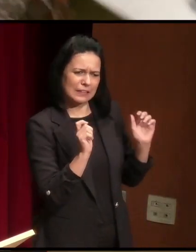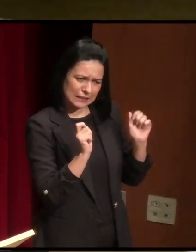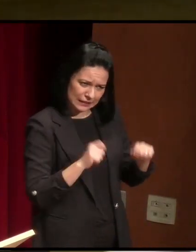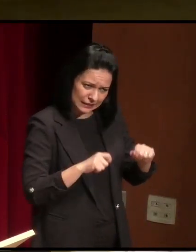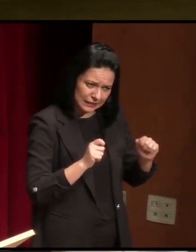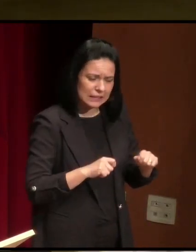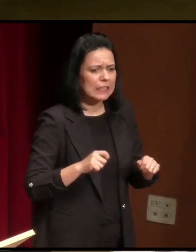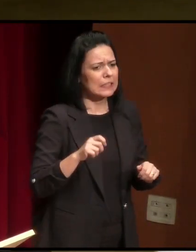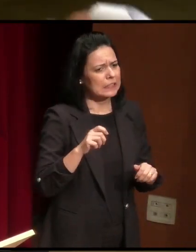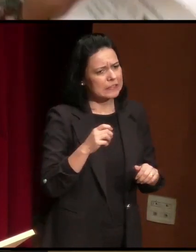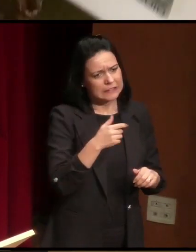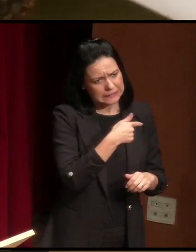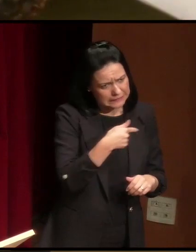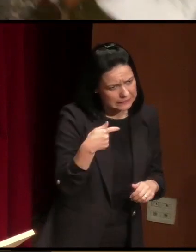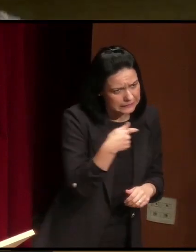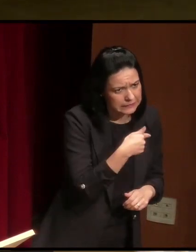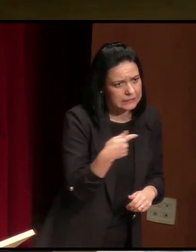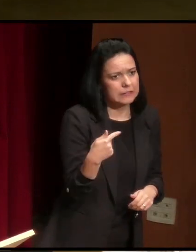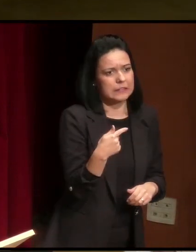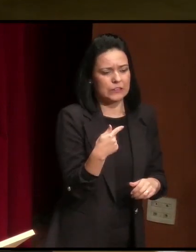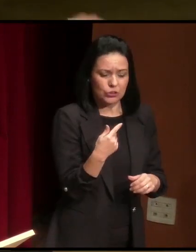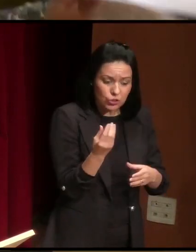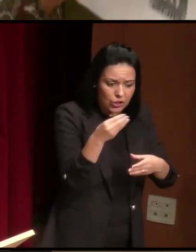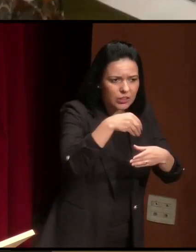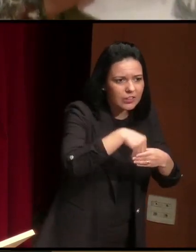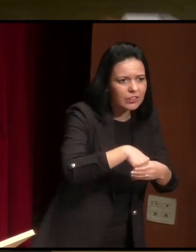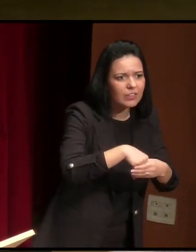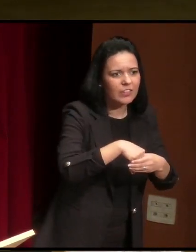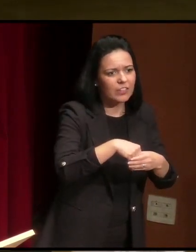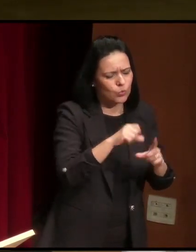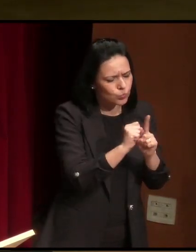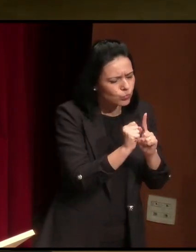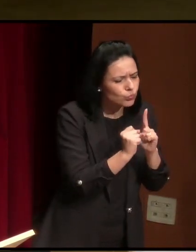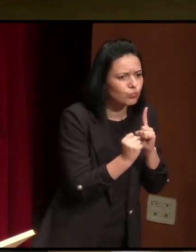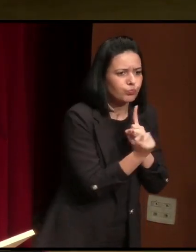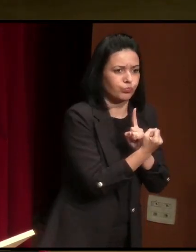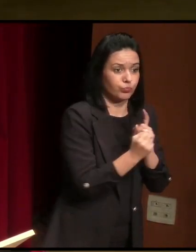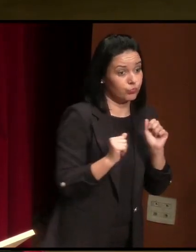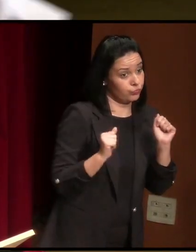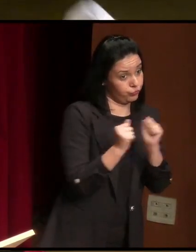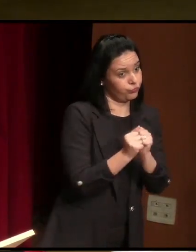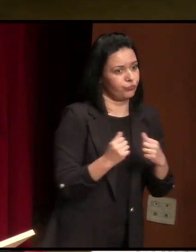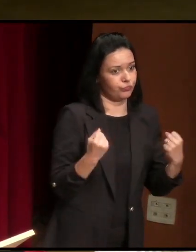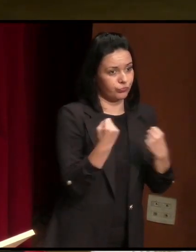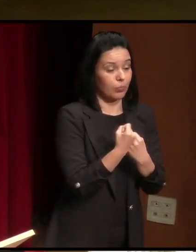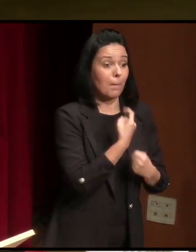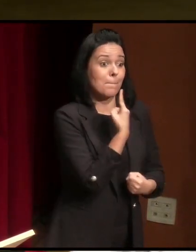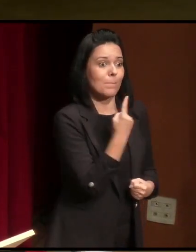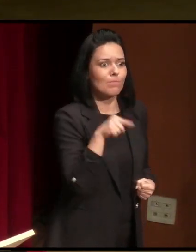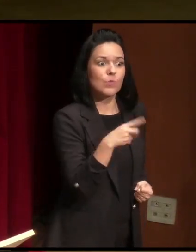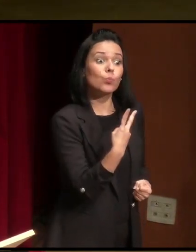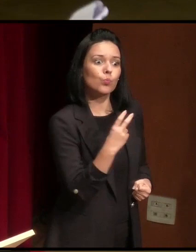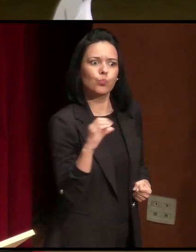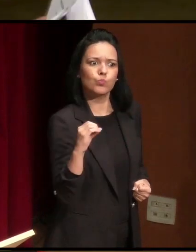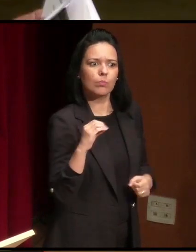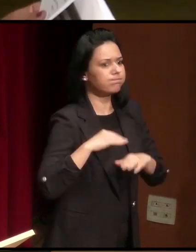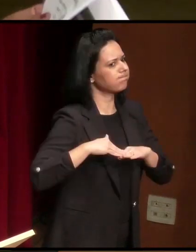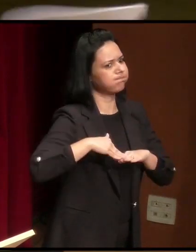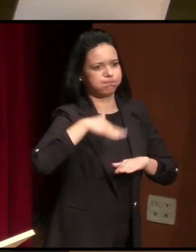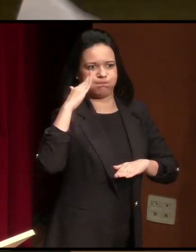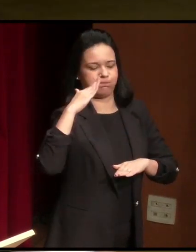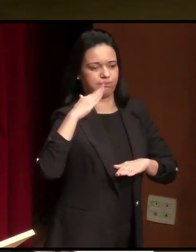toda semana, que está dentro das unidades com as nossas assistentes sociais, mais de 1.200. Tá? Mas